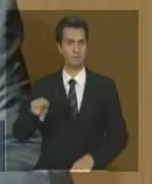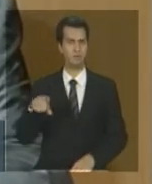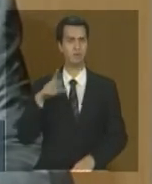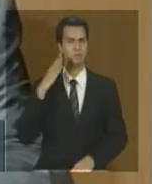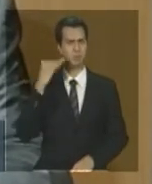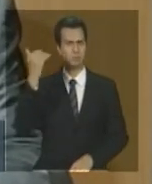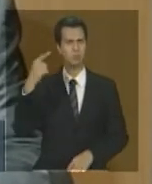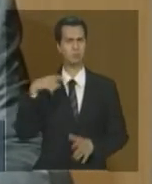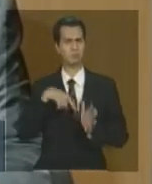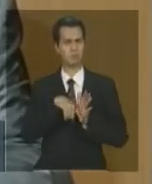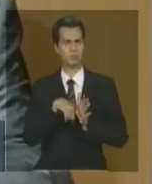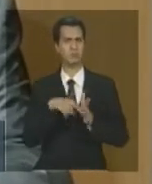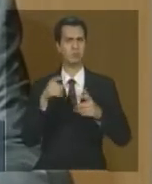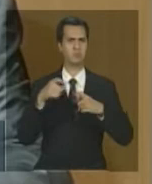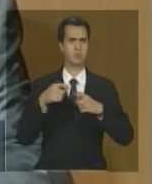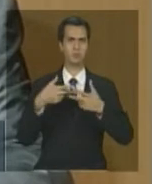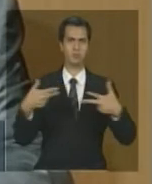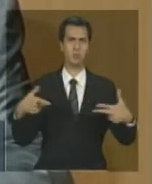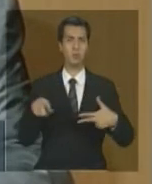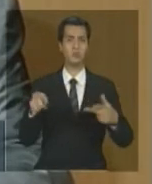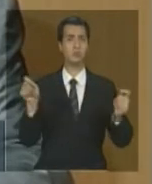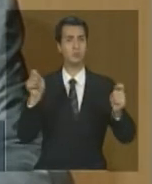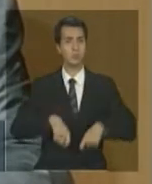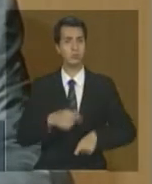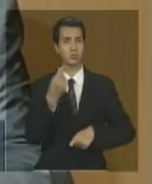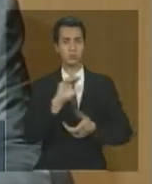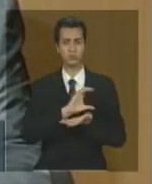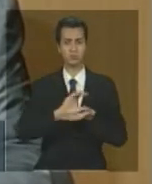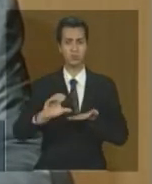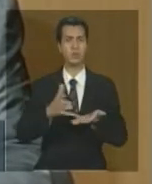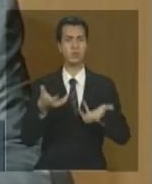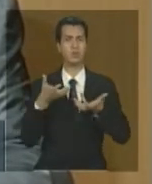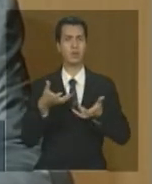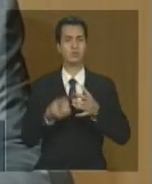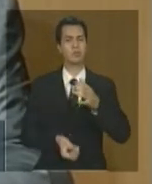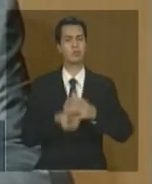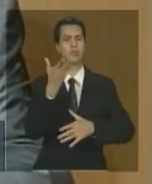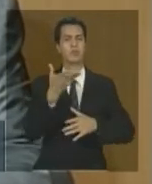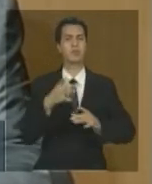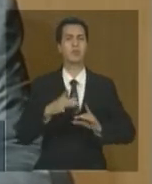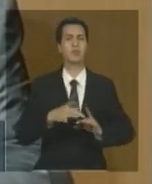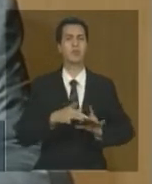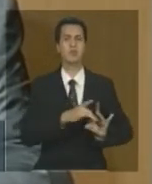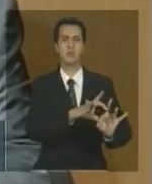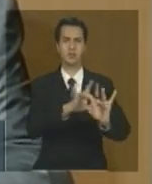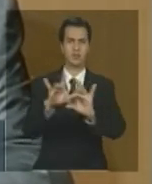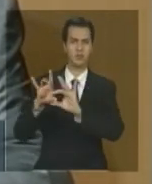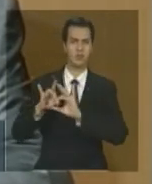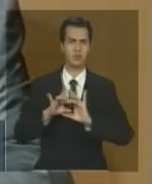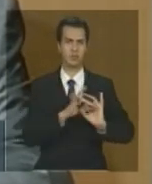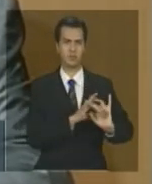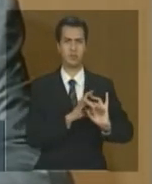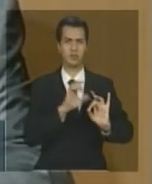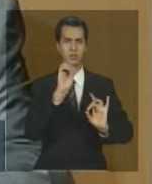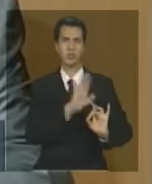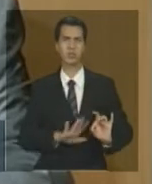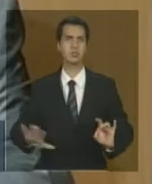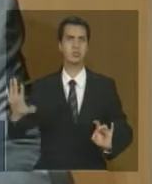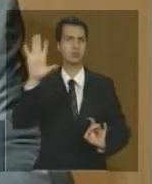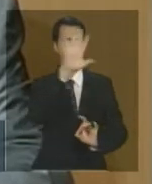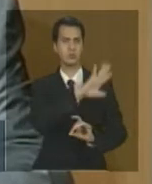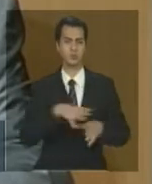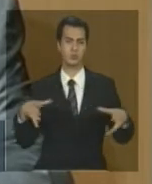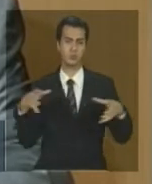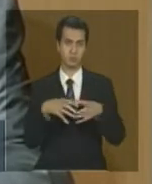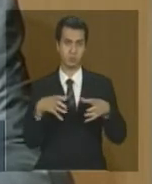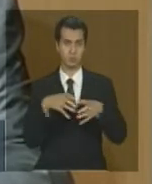abrir recursos e infraestrutura para criar uma rede nacional de